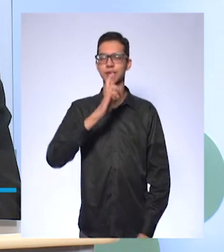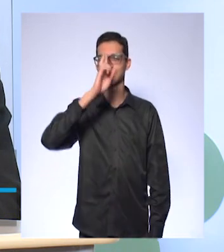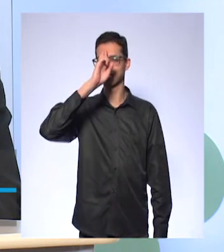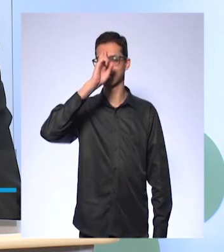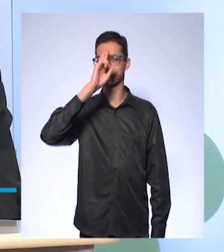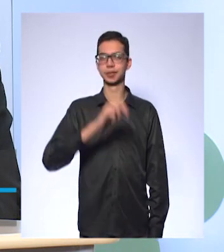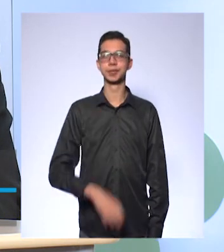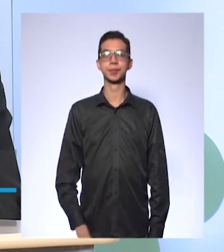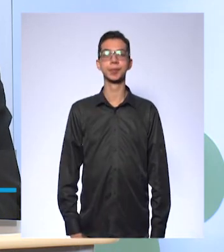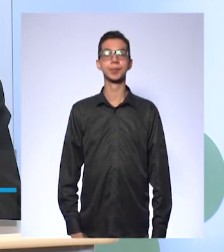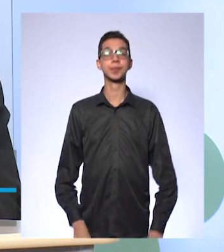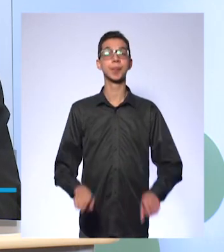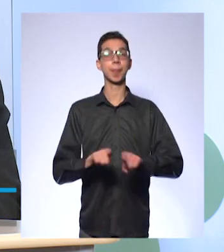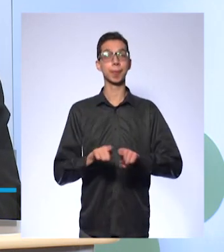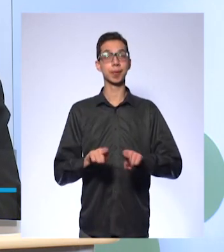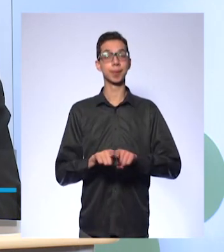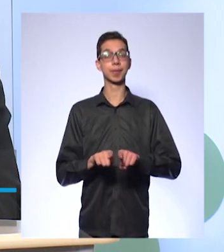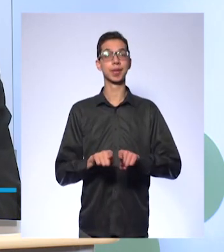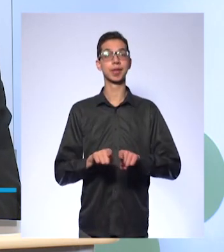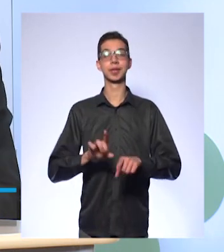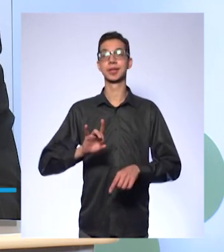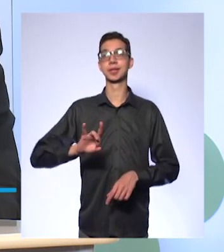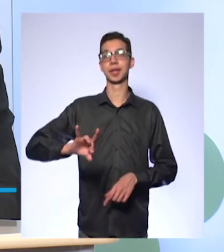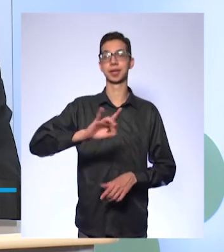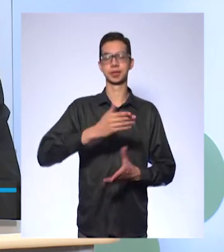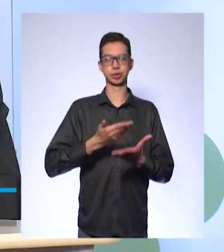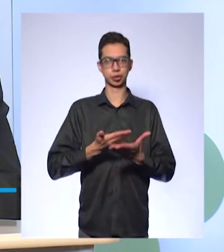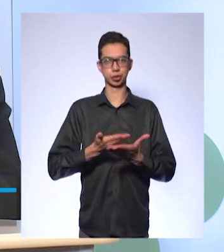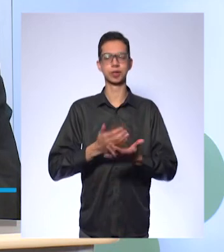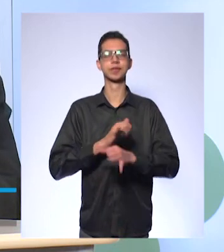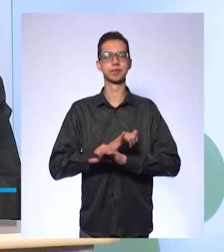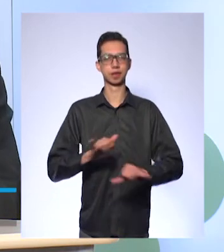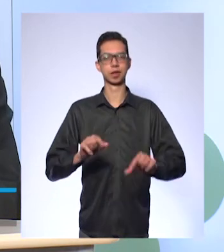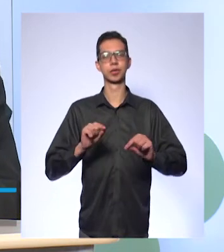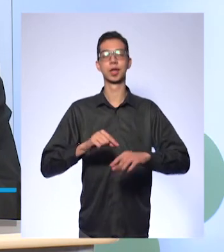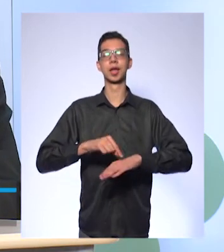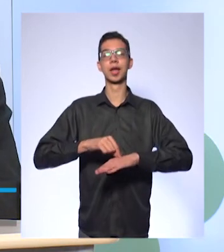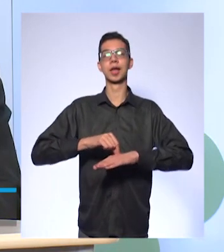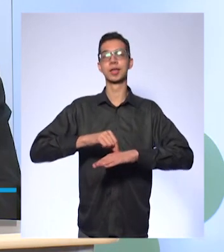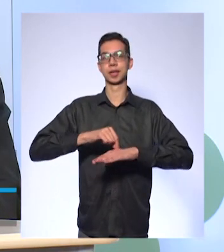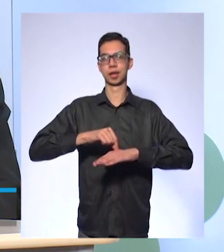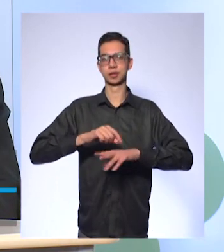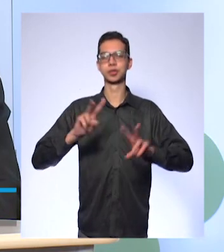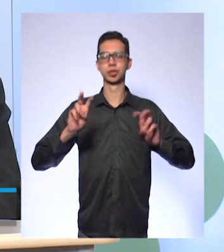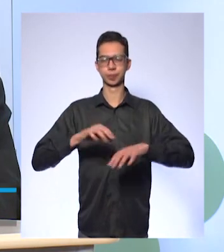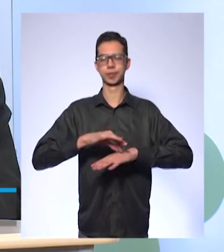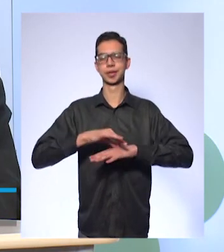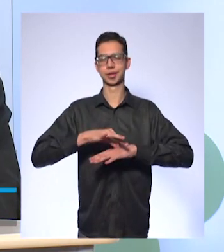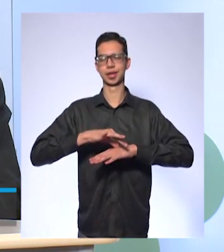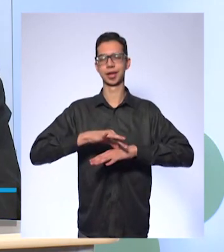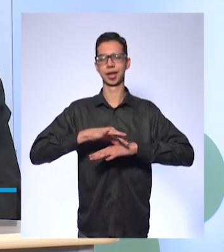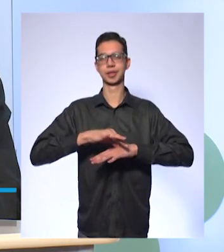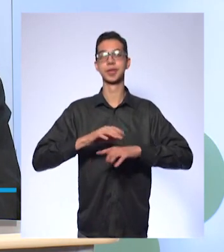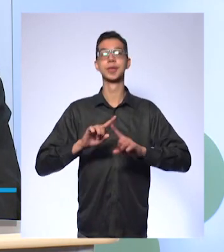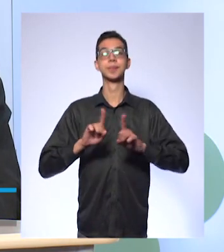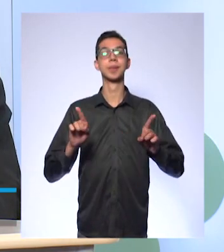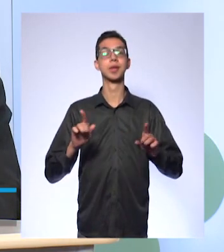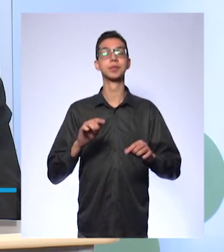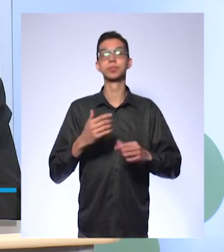falando aqui, professora Janaína, que a carne, né? Tudo tem a ver com a carne. Eles não conseguiram